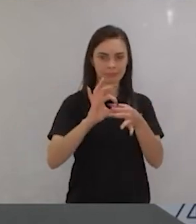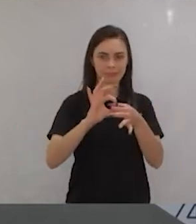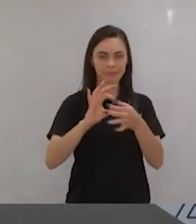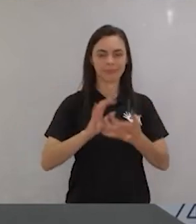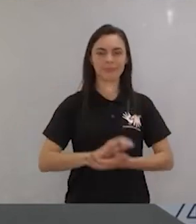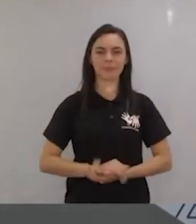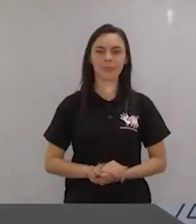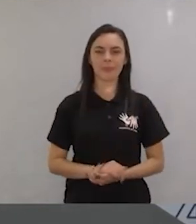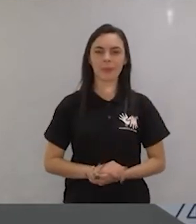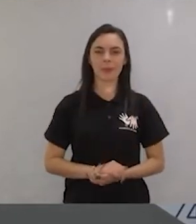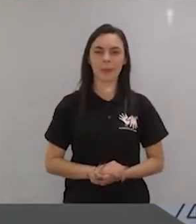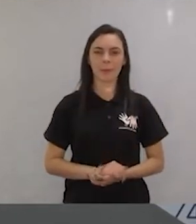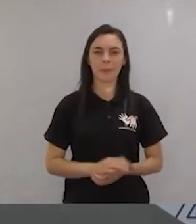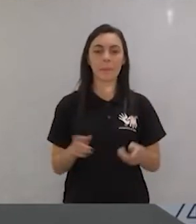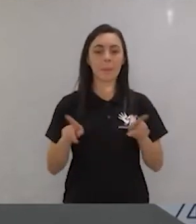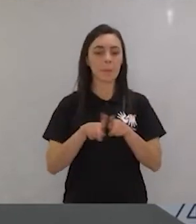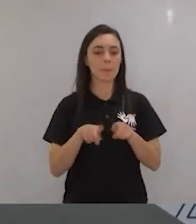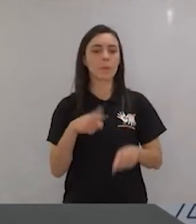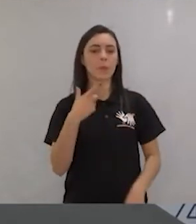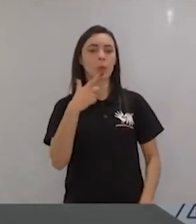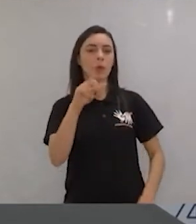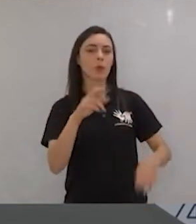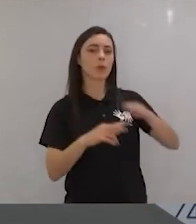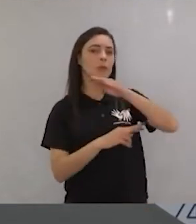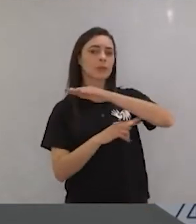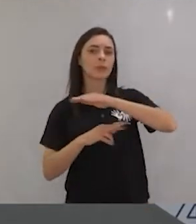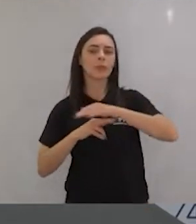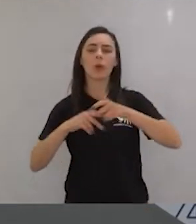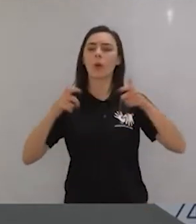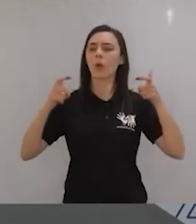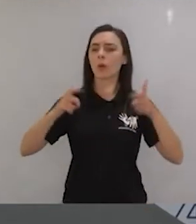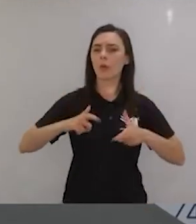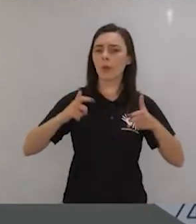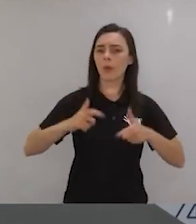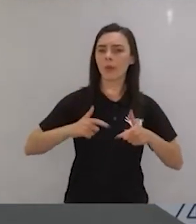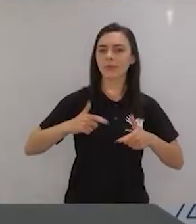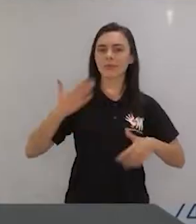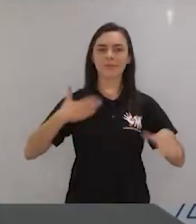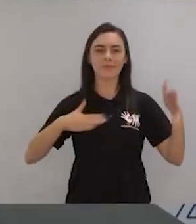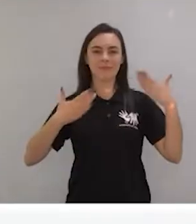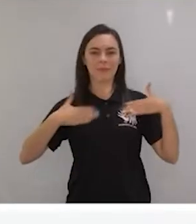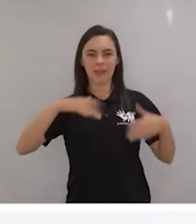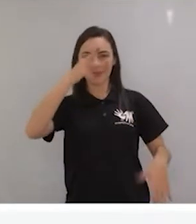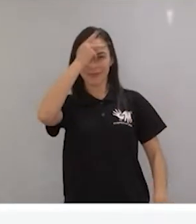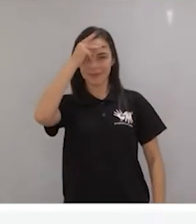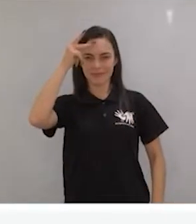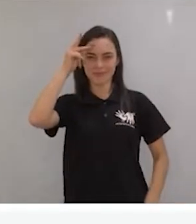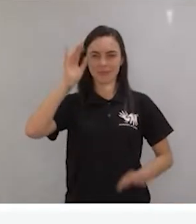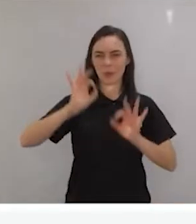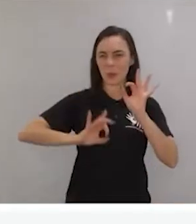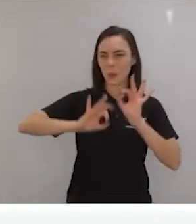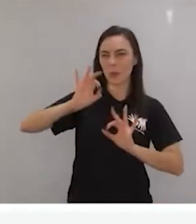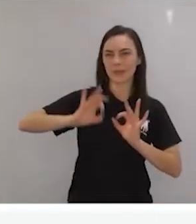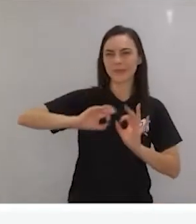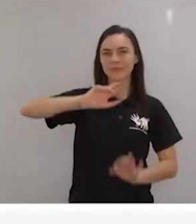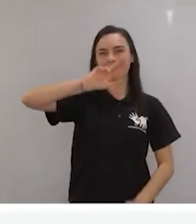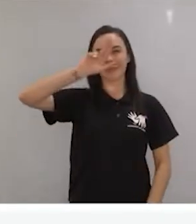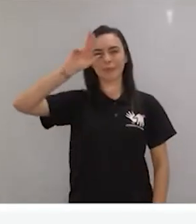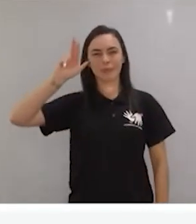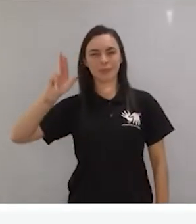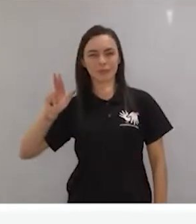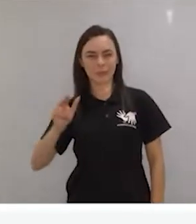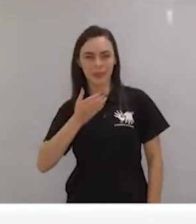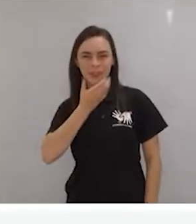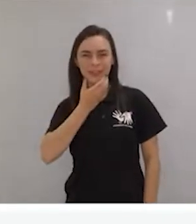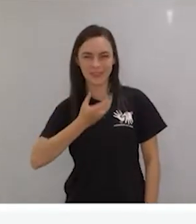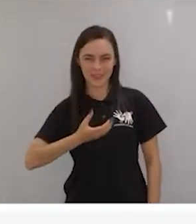cidades não ficarem separadas. Aqui temos uma ponte também, no passeio público, enfeitada para o Natal. Vejam que